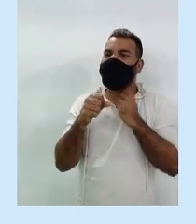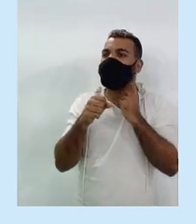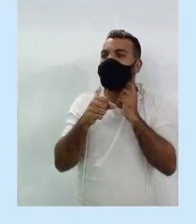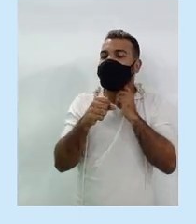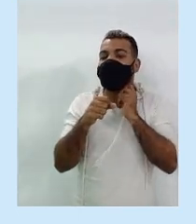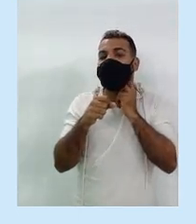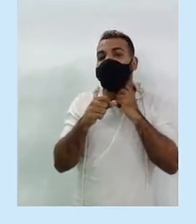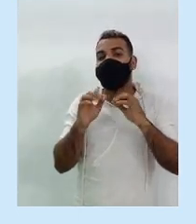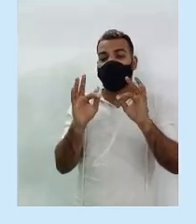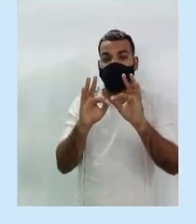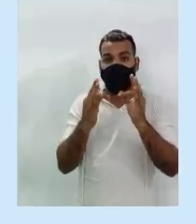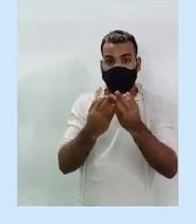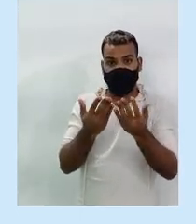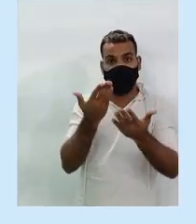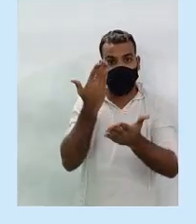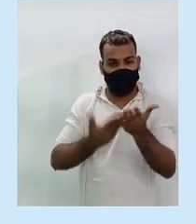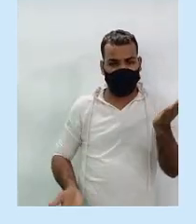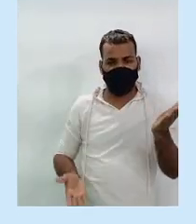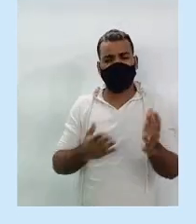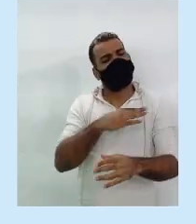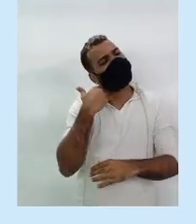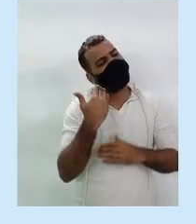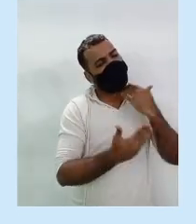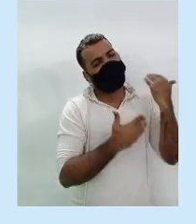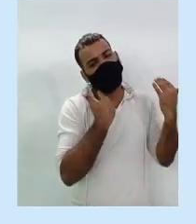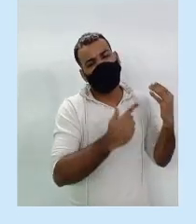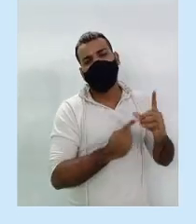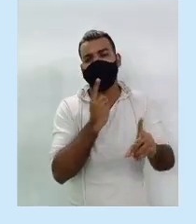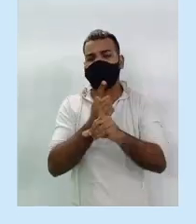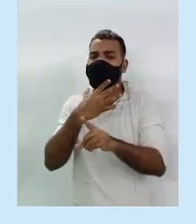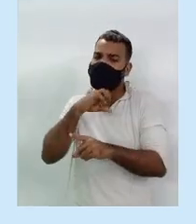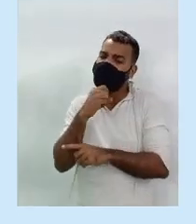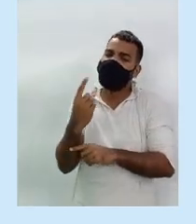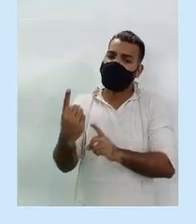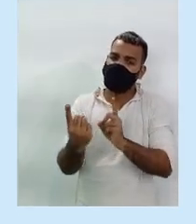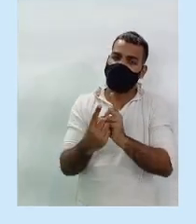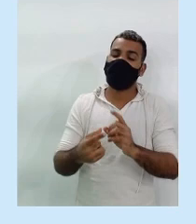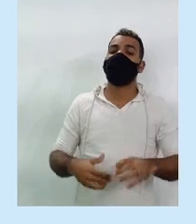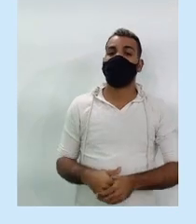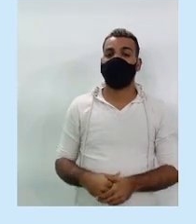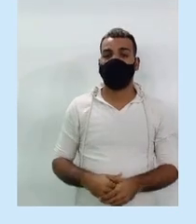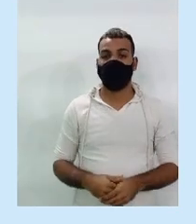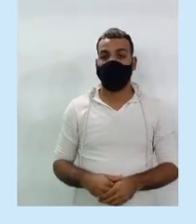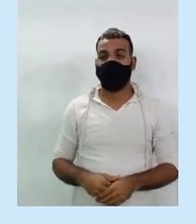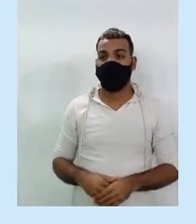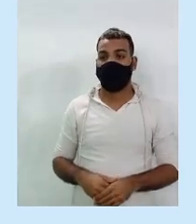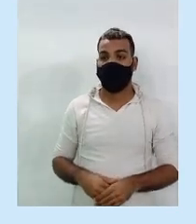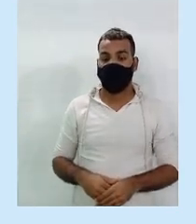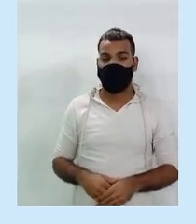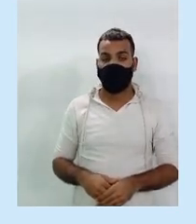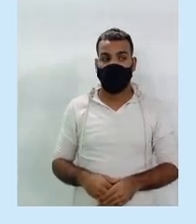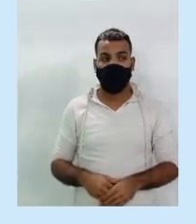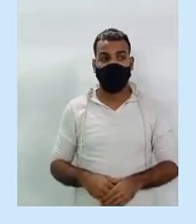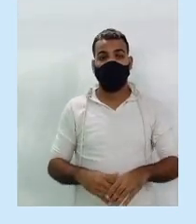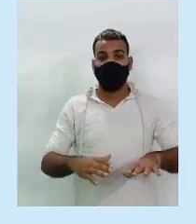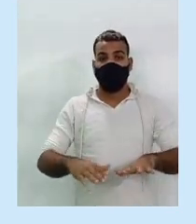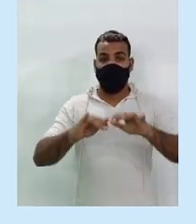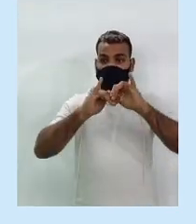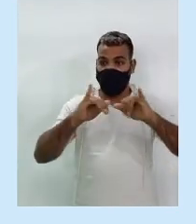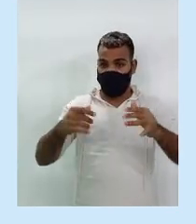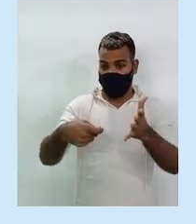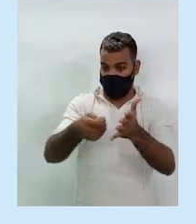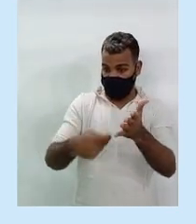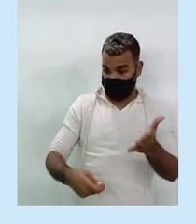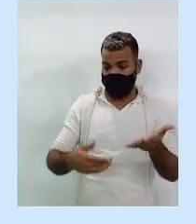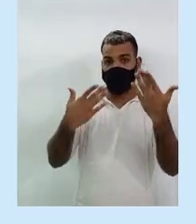a família. Então, para tornar relevante, veja só, é uma notícia que aquele que está escrevendo